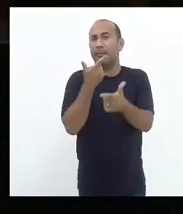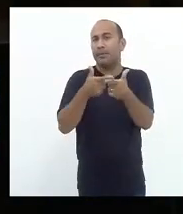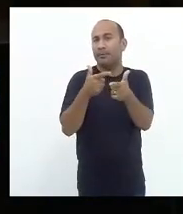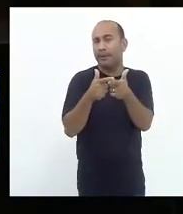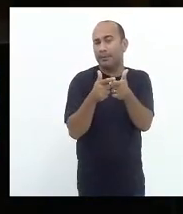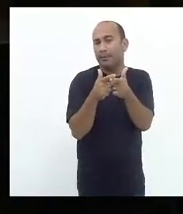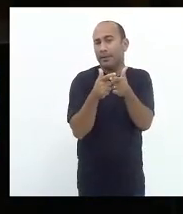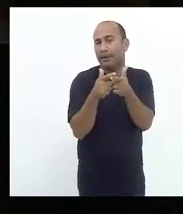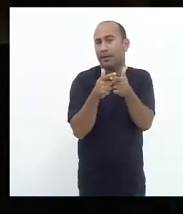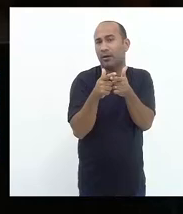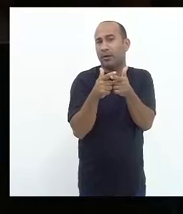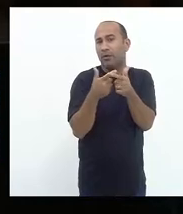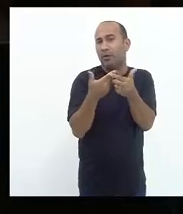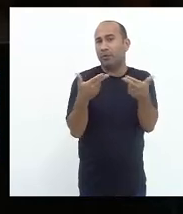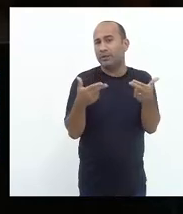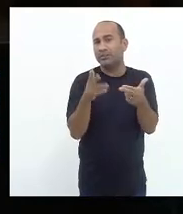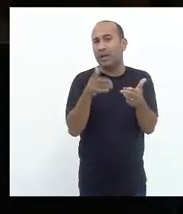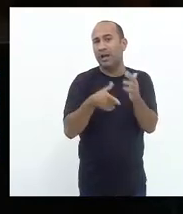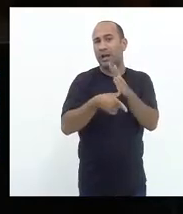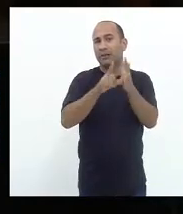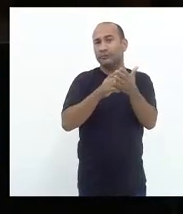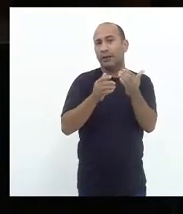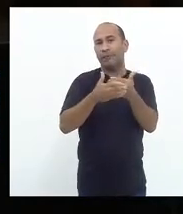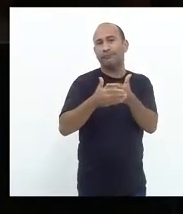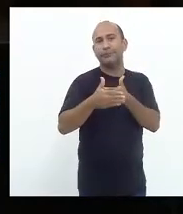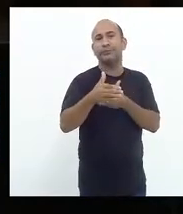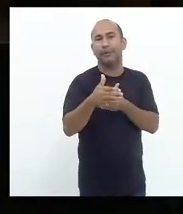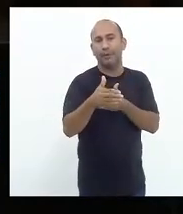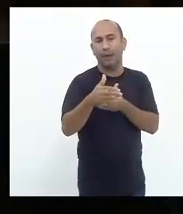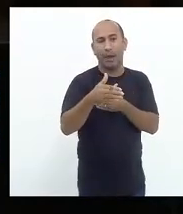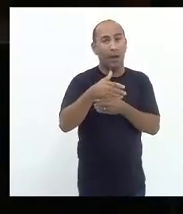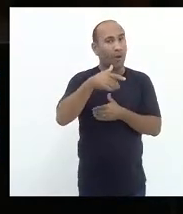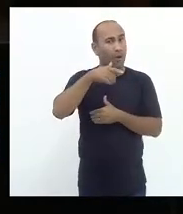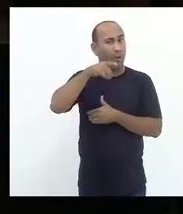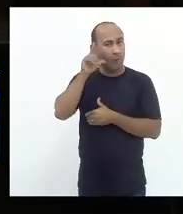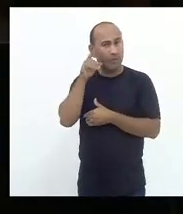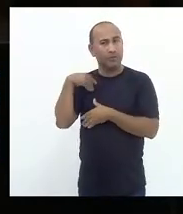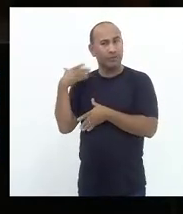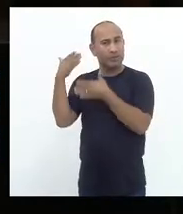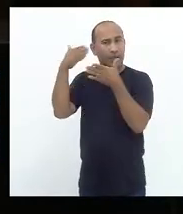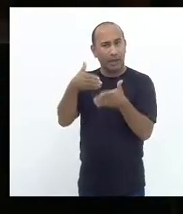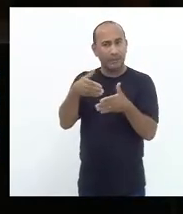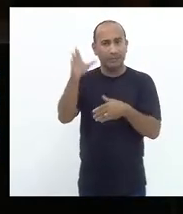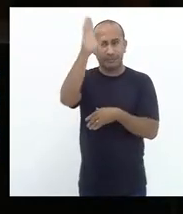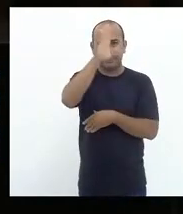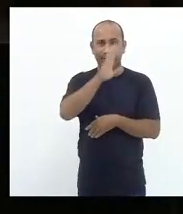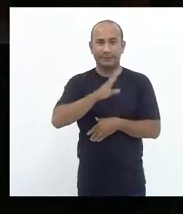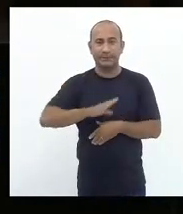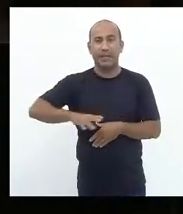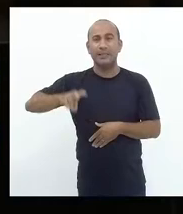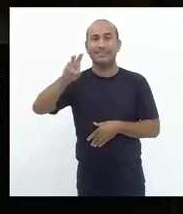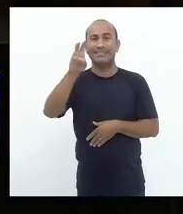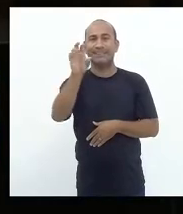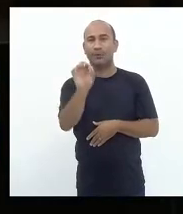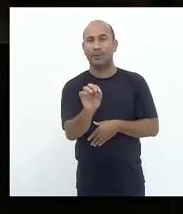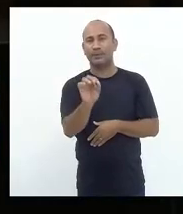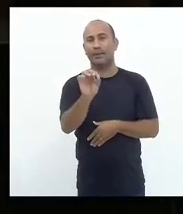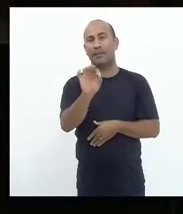avançou ainda ontem, senhora presidenta, que chegávamos no Brasil a